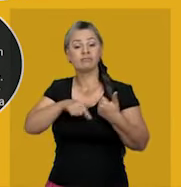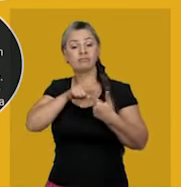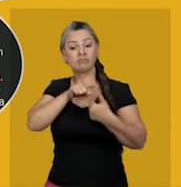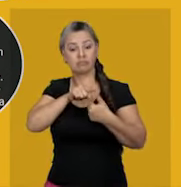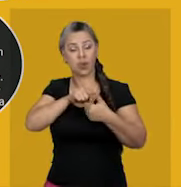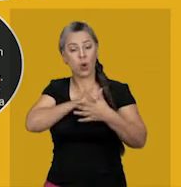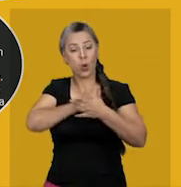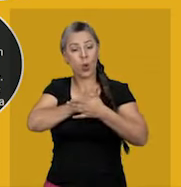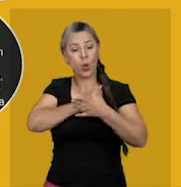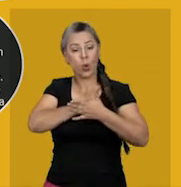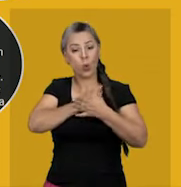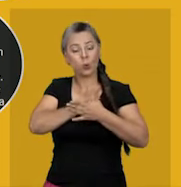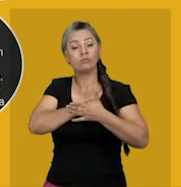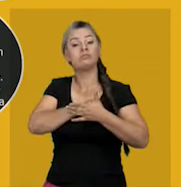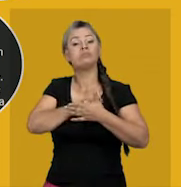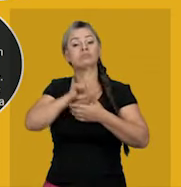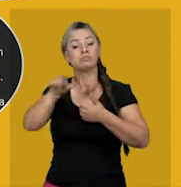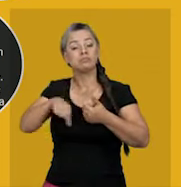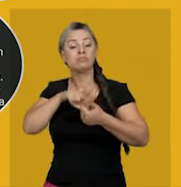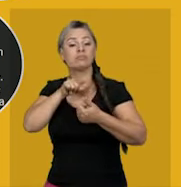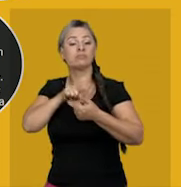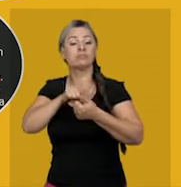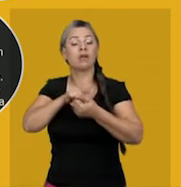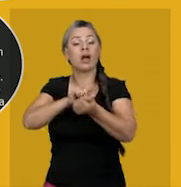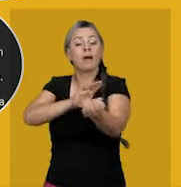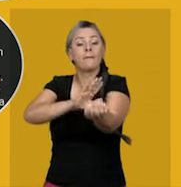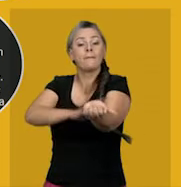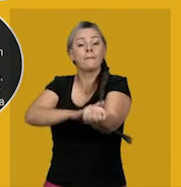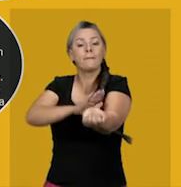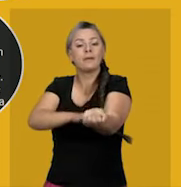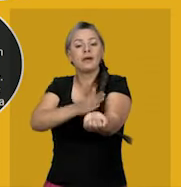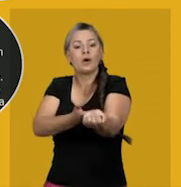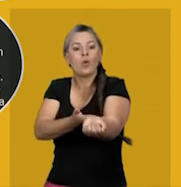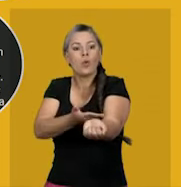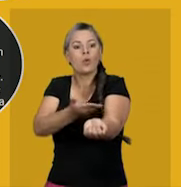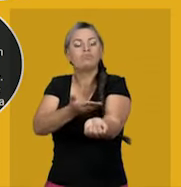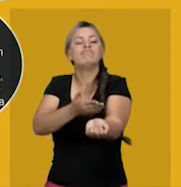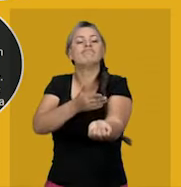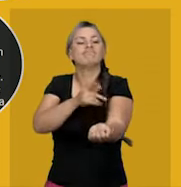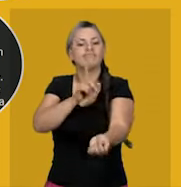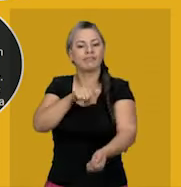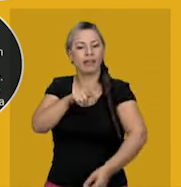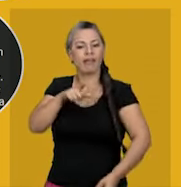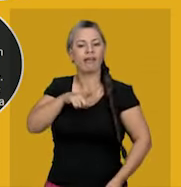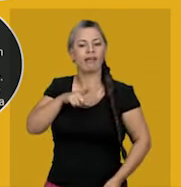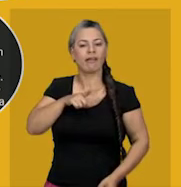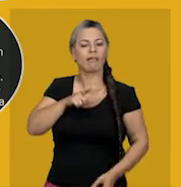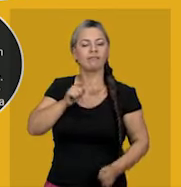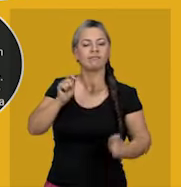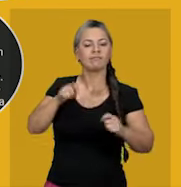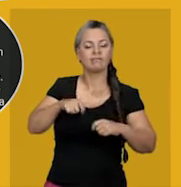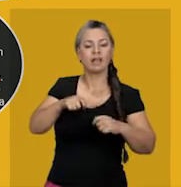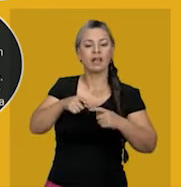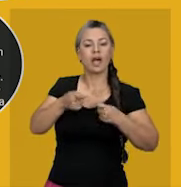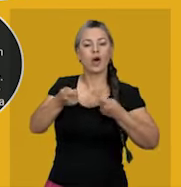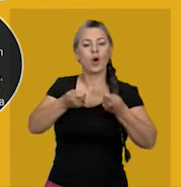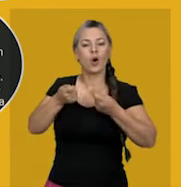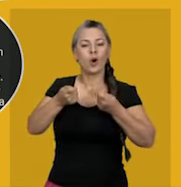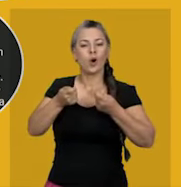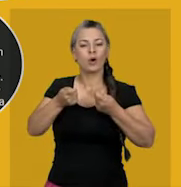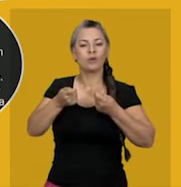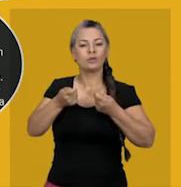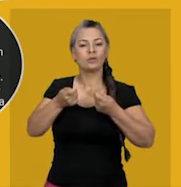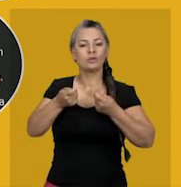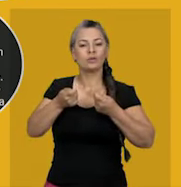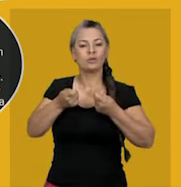sangue. Também regula a produção de hormônios da hipófise, que é uma glândula